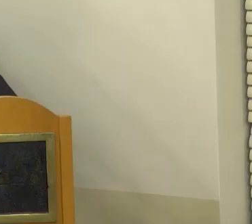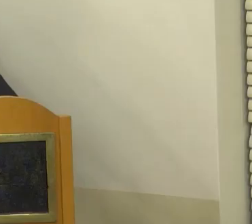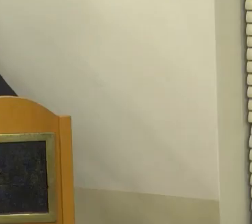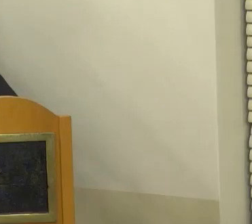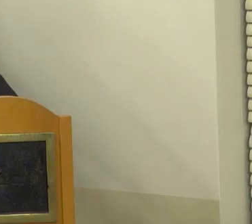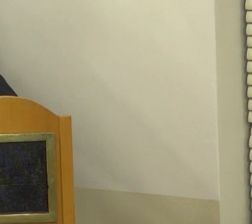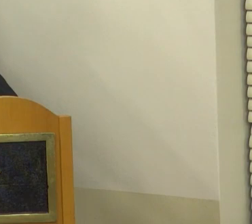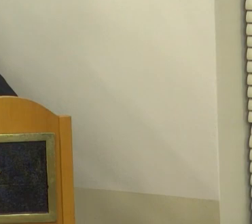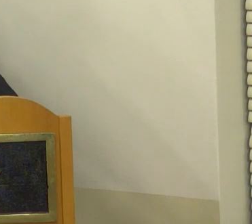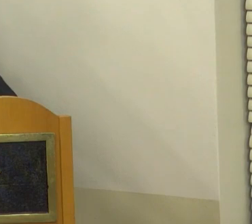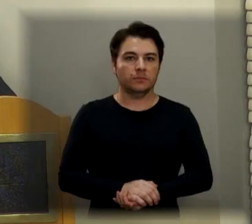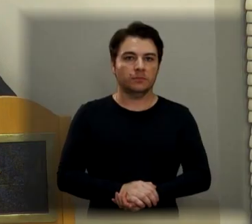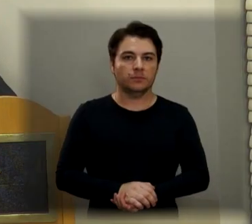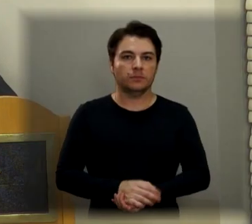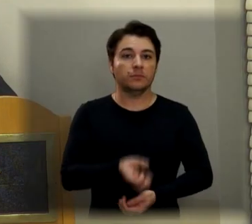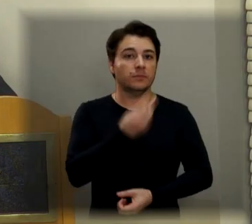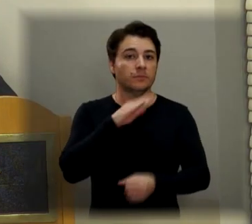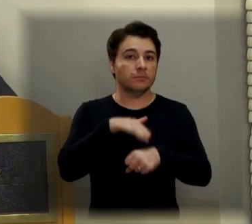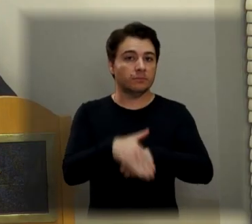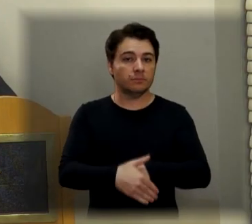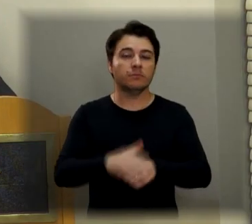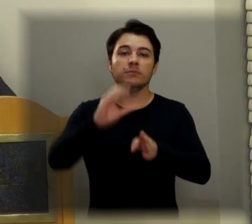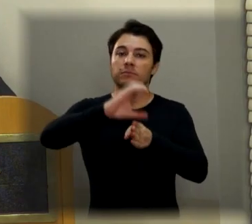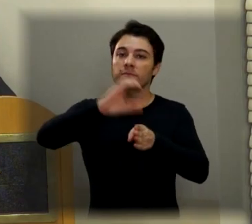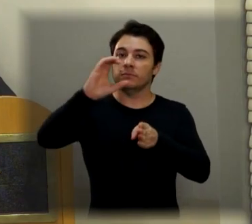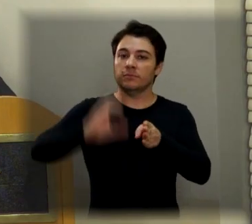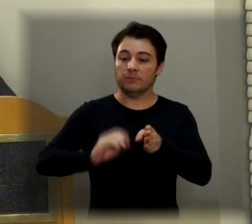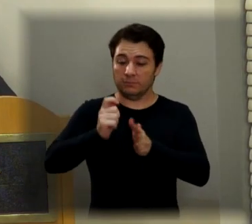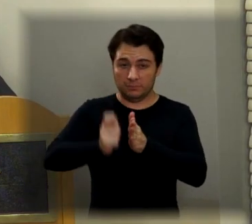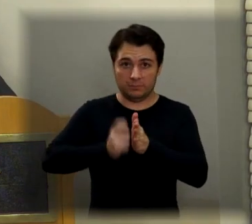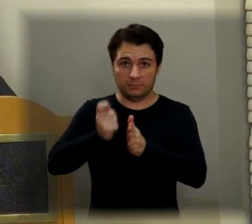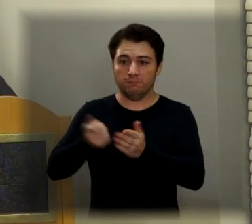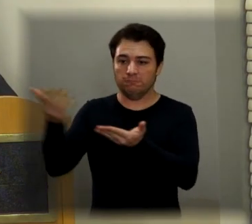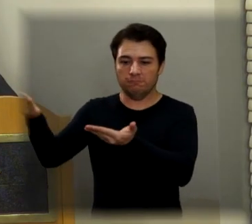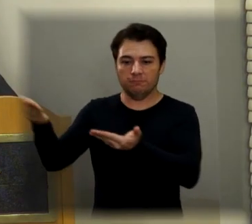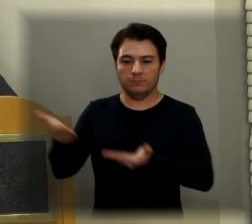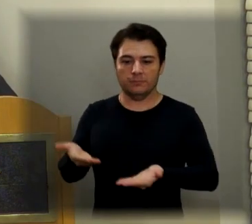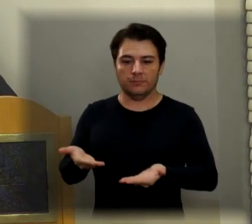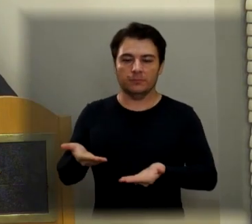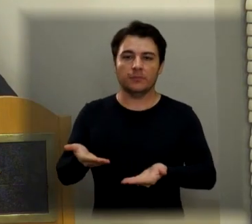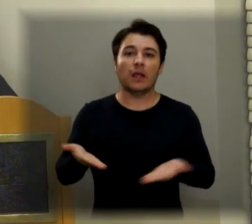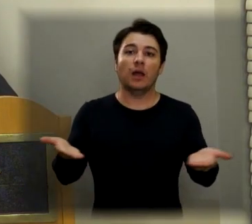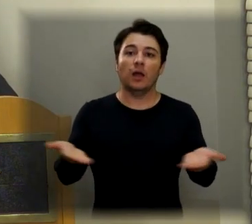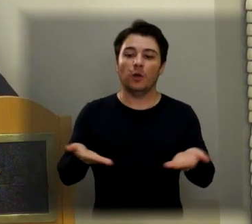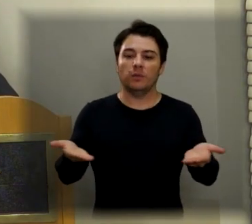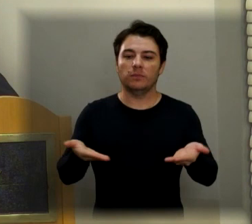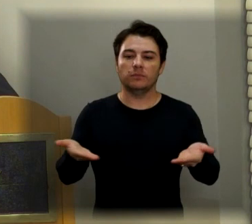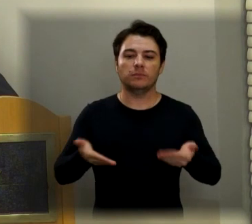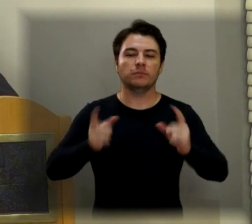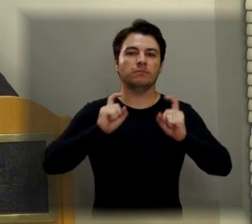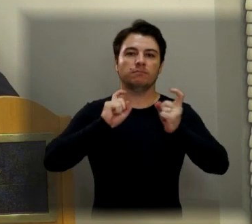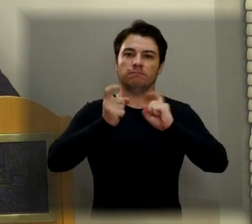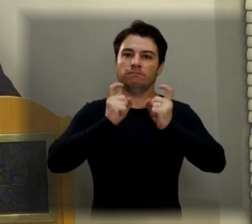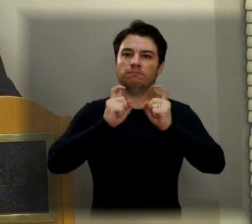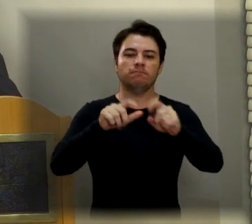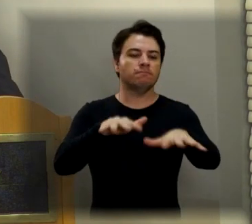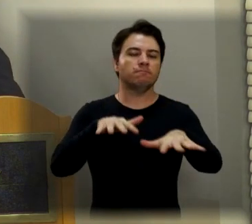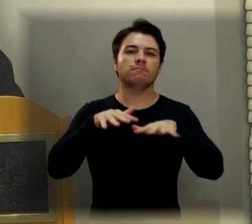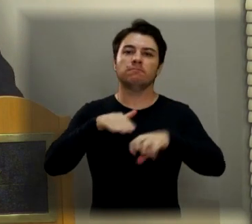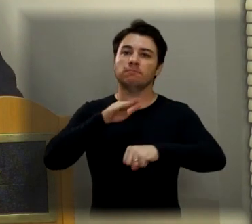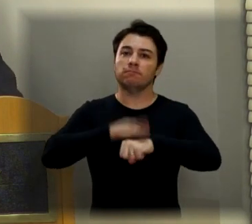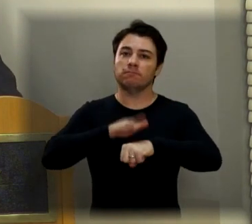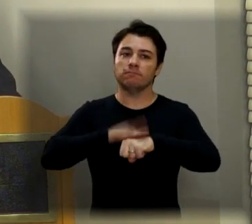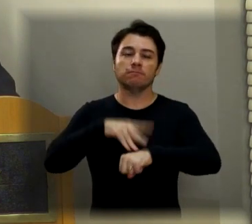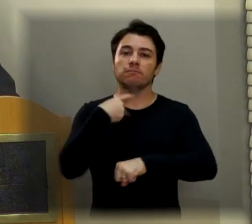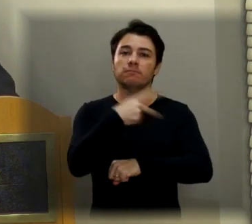O olá boa noite sejam bem-vindos a Câmara Municipal de Araraquara onde ocorre hoje audiência pública convocada